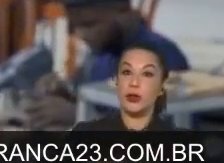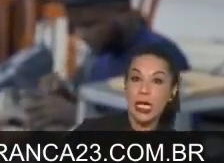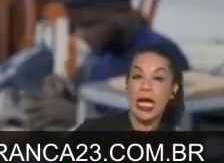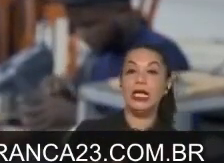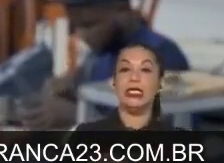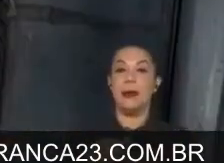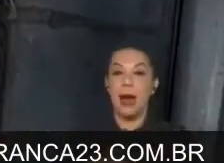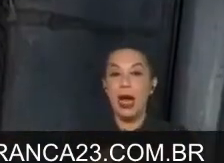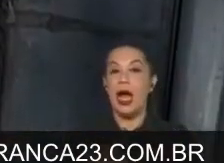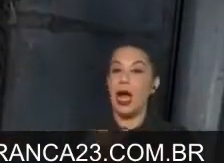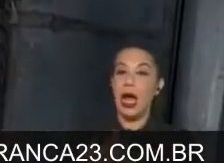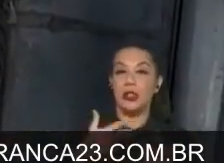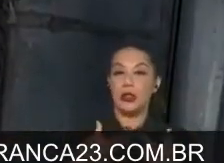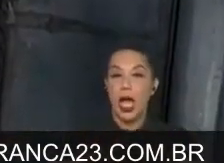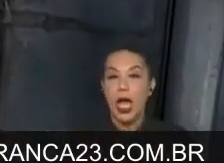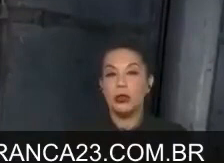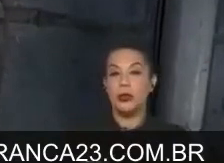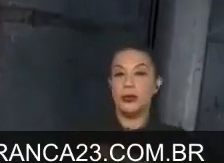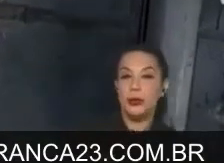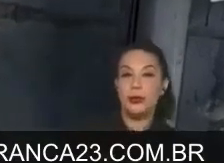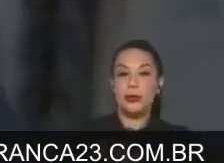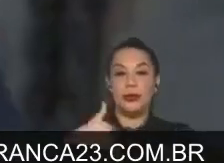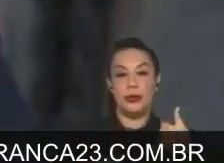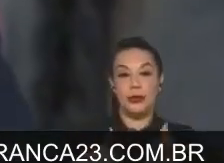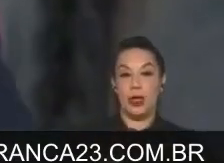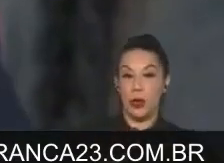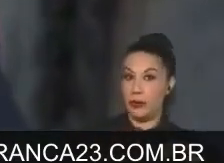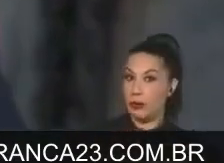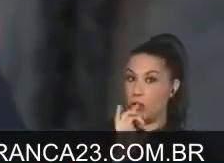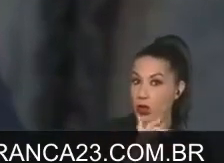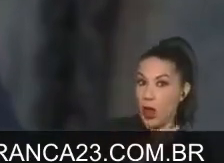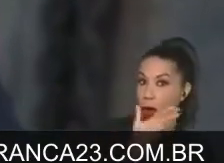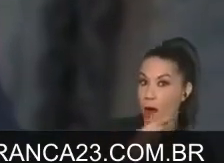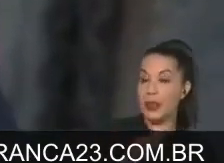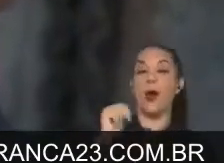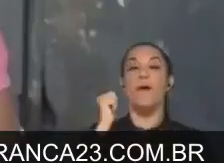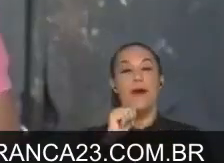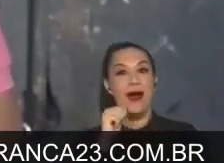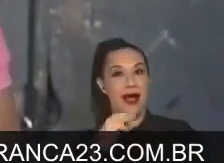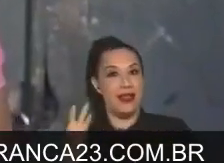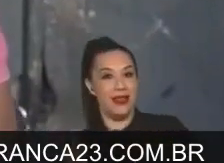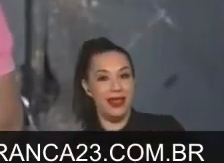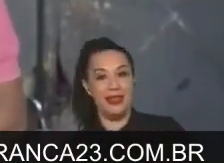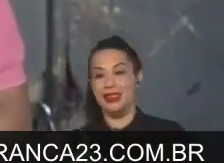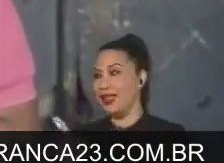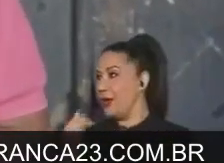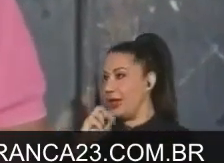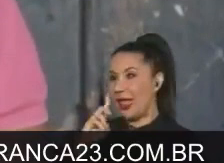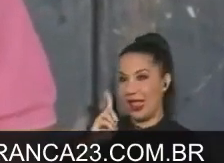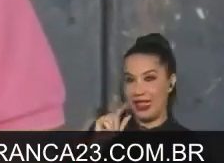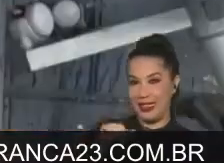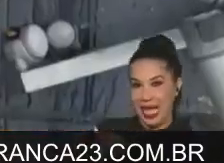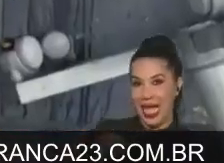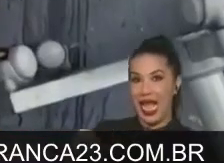resistem ao tempo. E a profissão não é só de homens. Aqui também trabalham três mulheres. Daiane é a mais